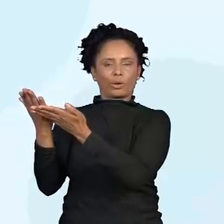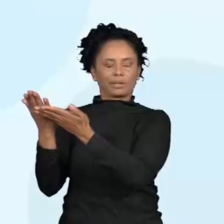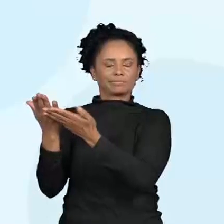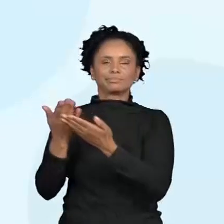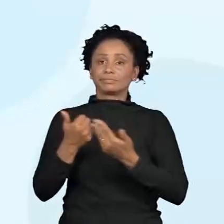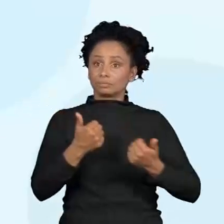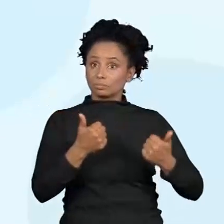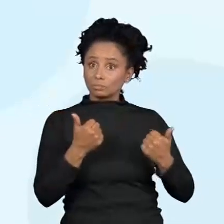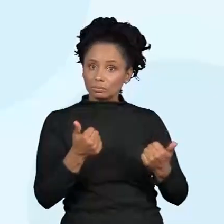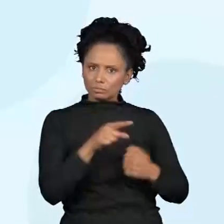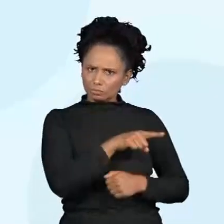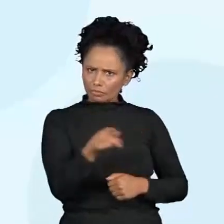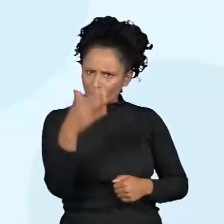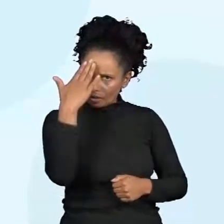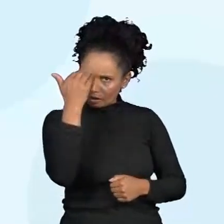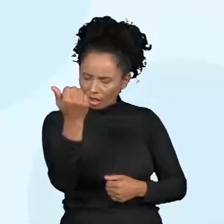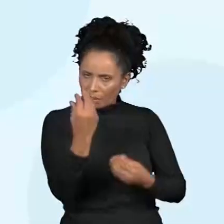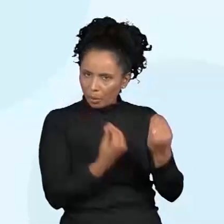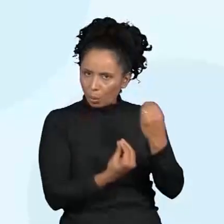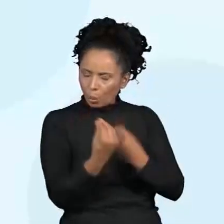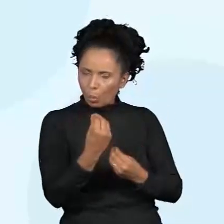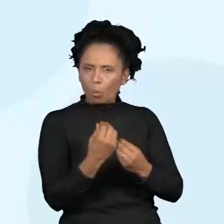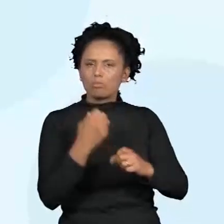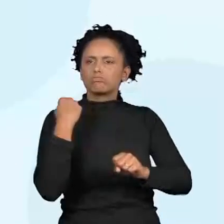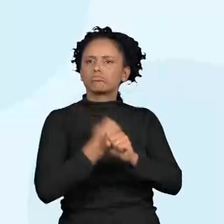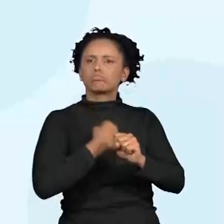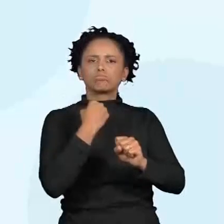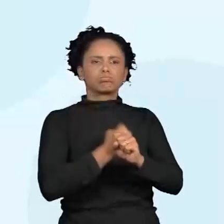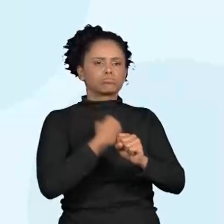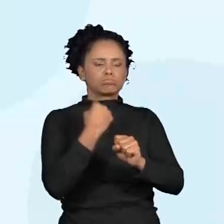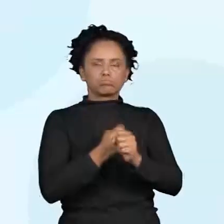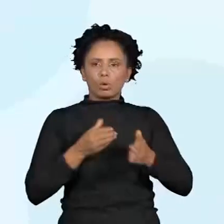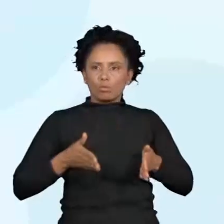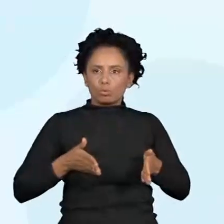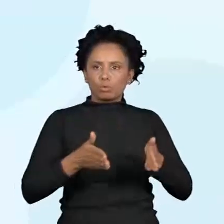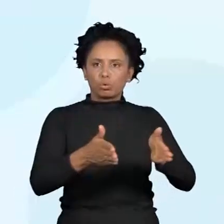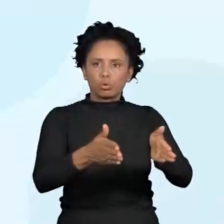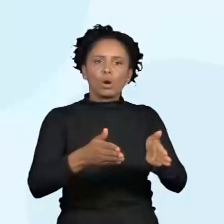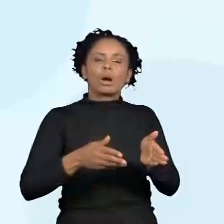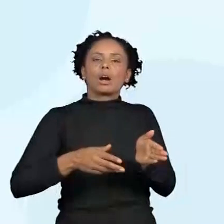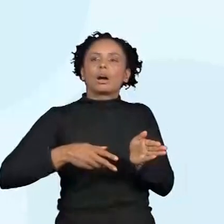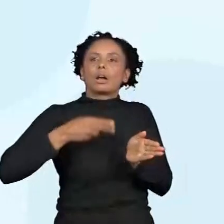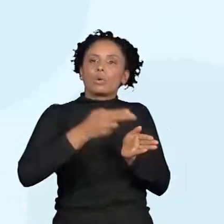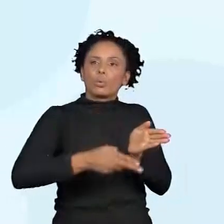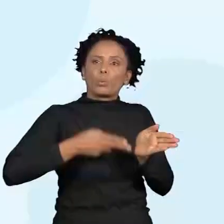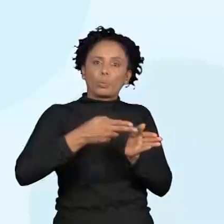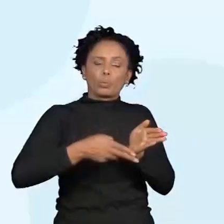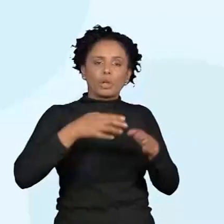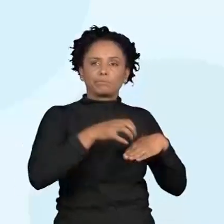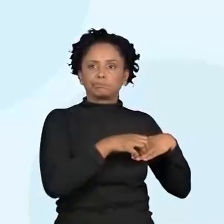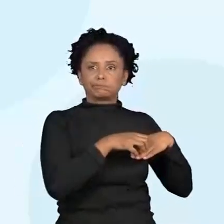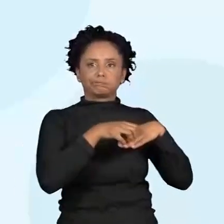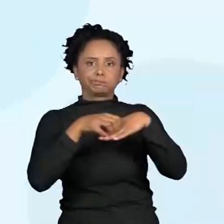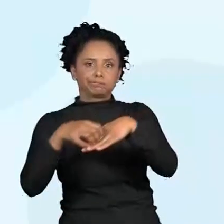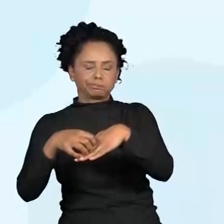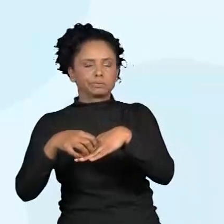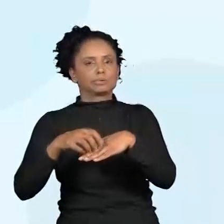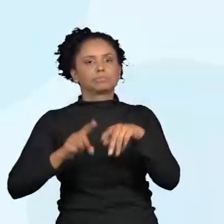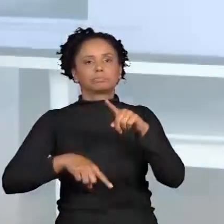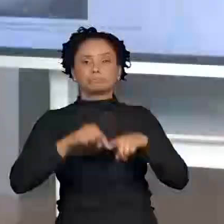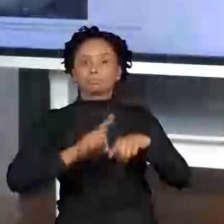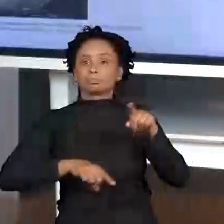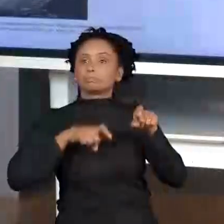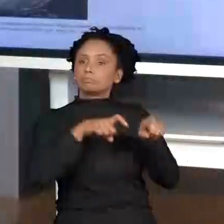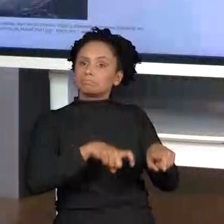sei aí que foram construídas as ferrovias aí para o transporte aí da produção agrícola. Então, por